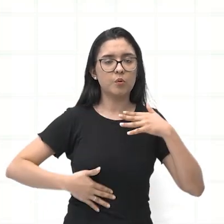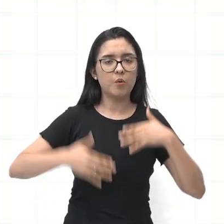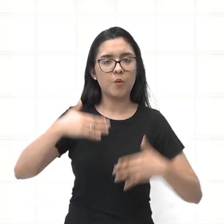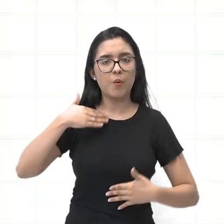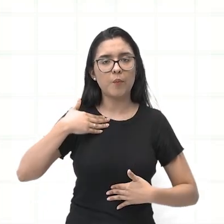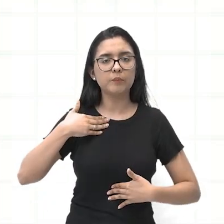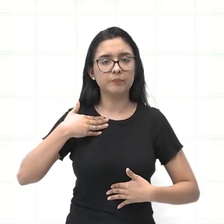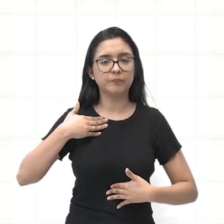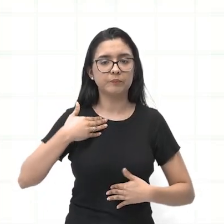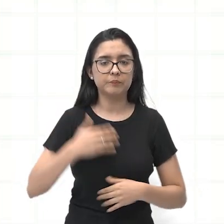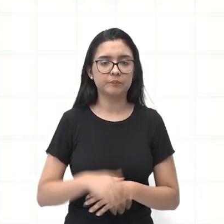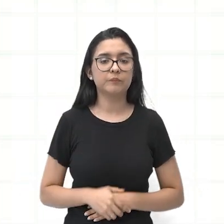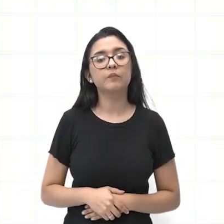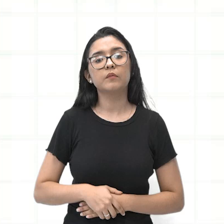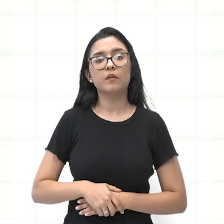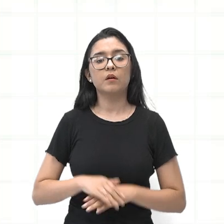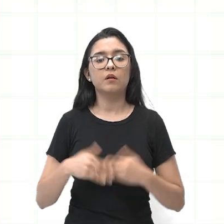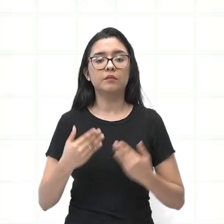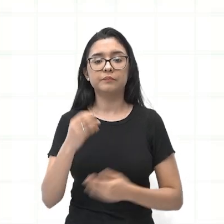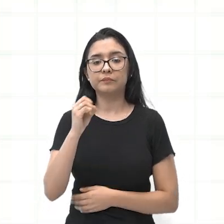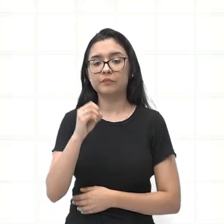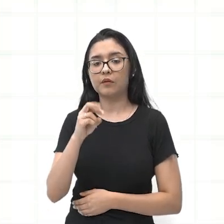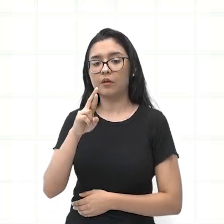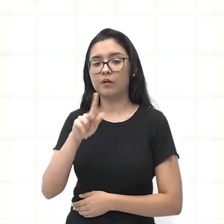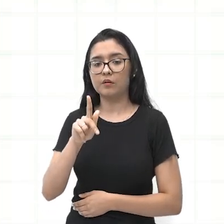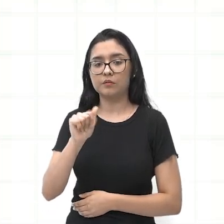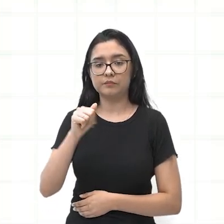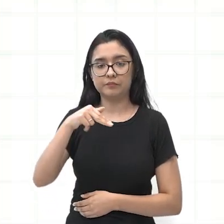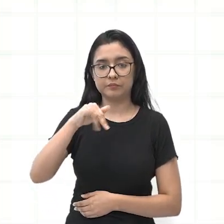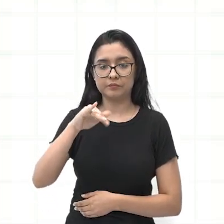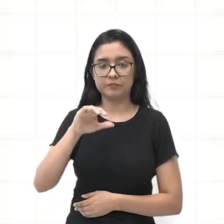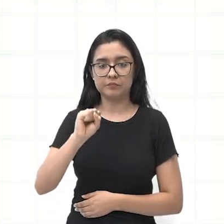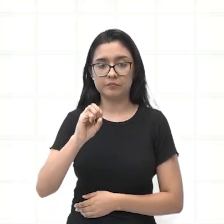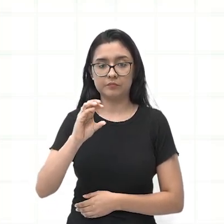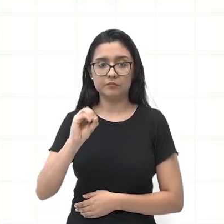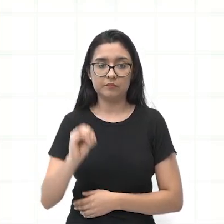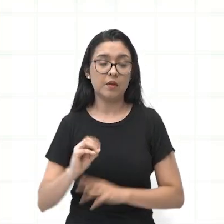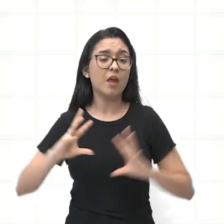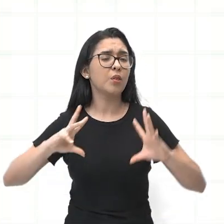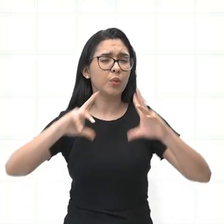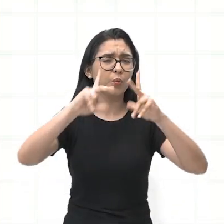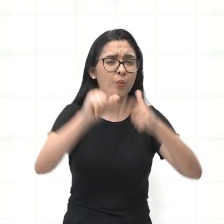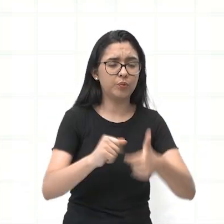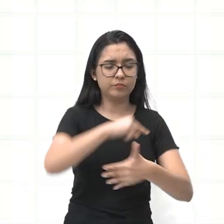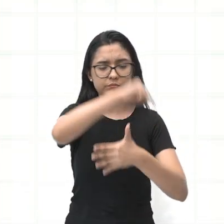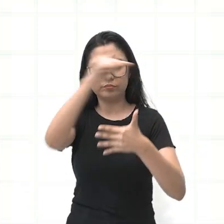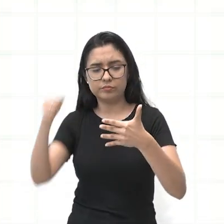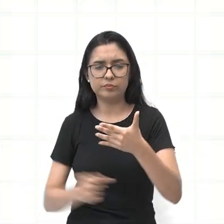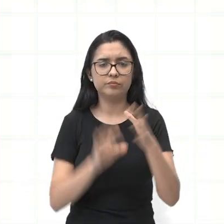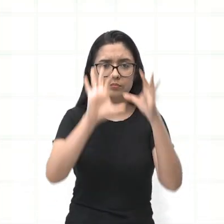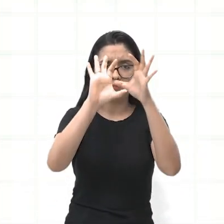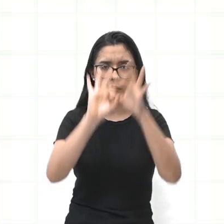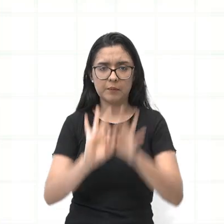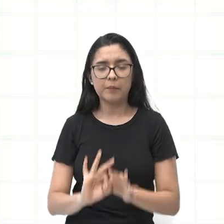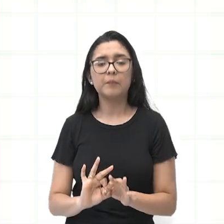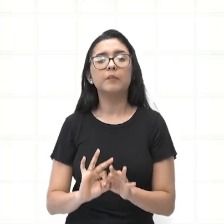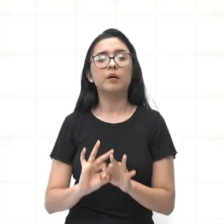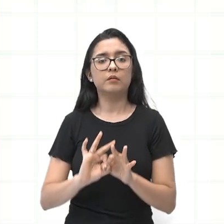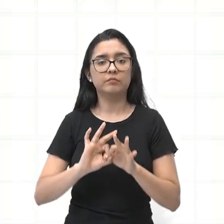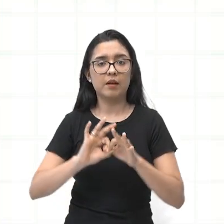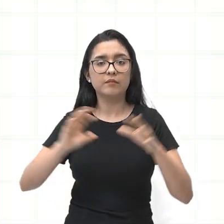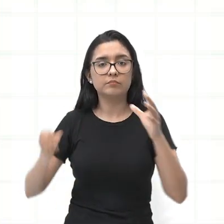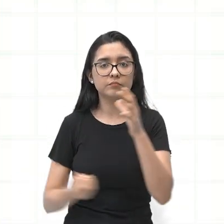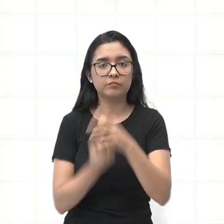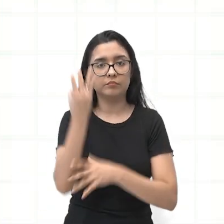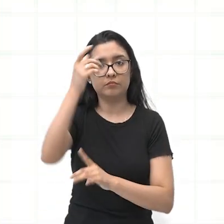o organismo é o quê? O conjunto de todos esses sistemas que vêm formando o ser vivo. E